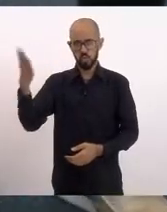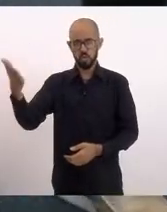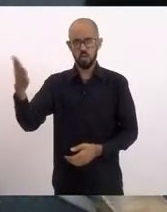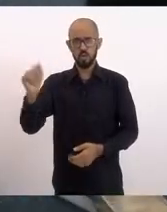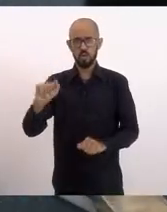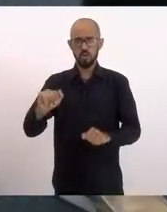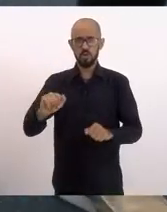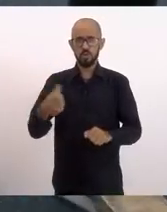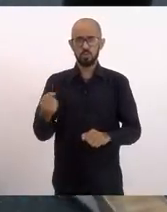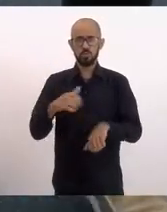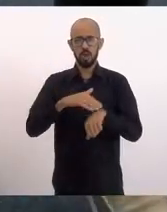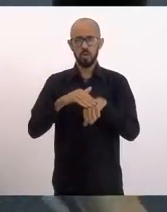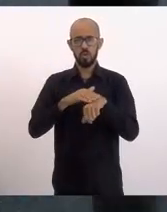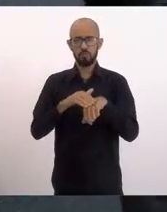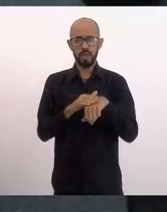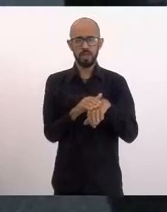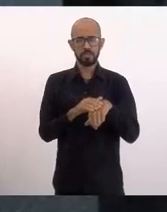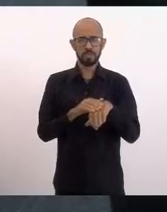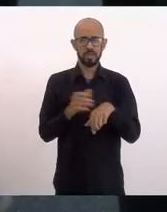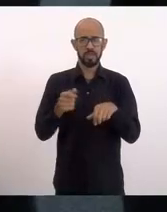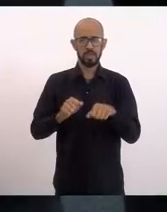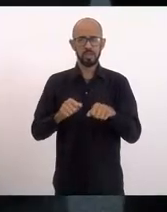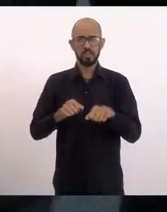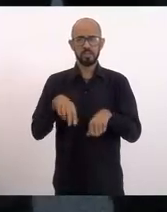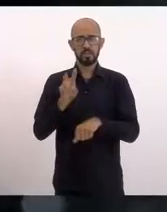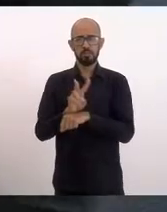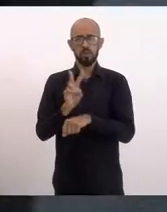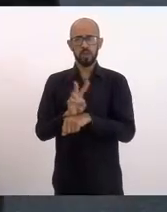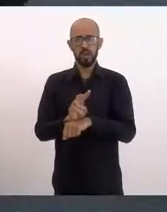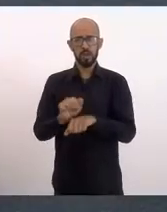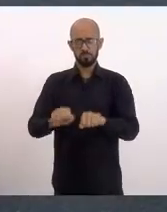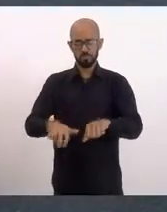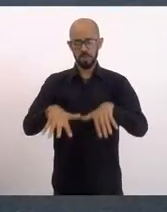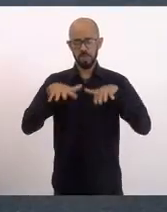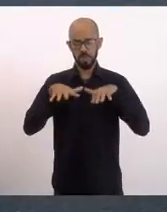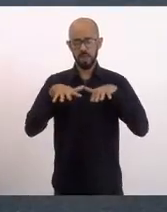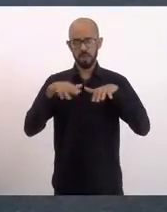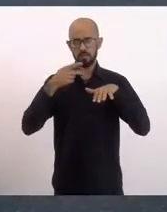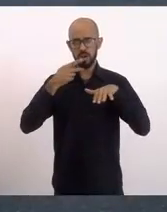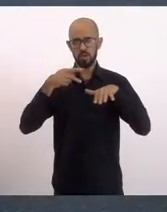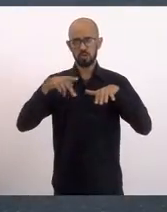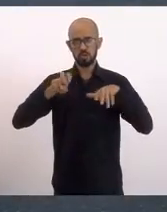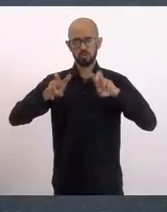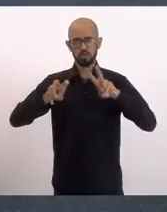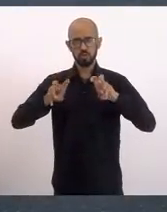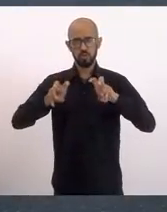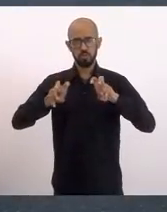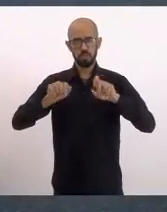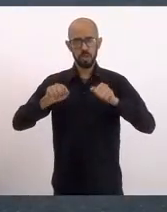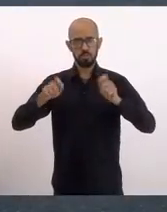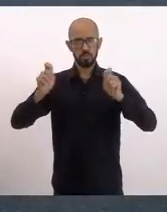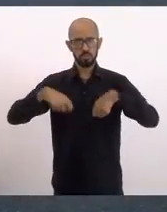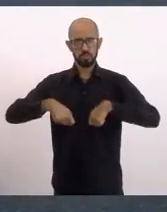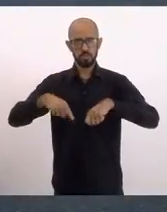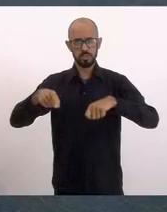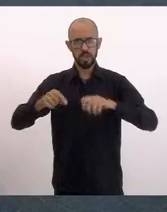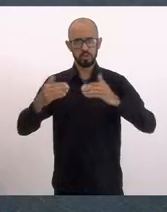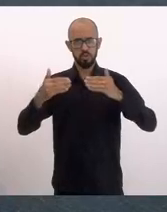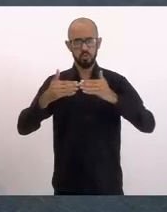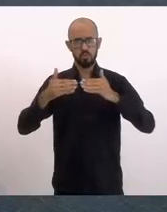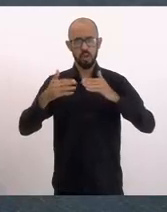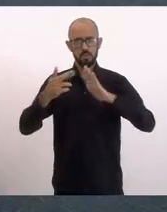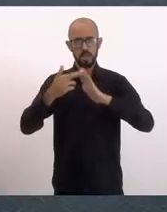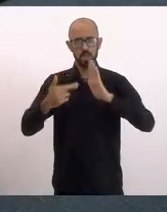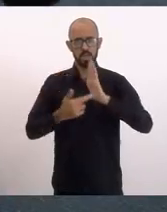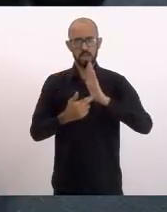quando Vossa Excelência, numa conversa preliminar aqui em plenário, apresentou a questão relativa à possibilidade, segundo o regimento,